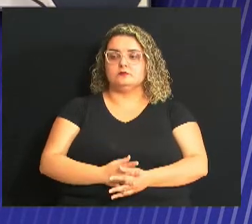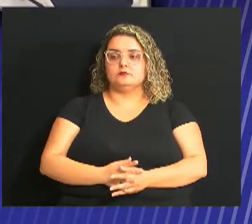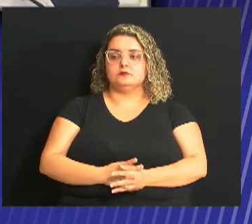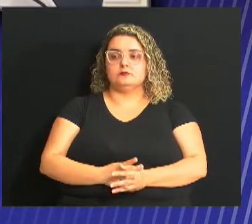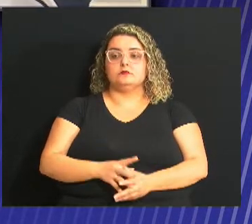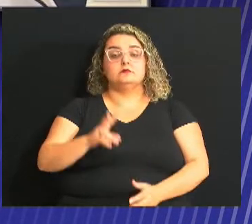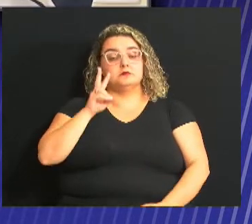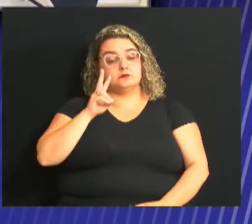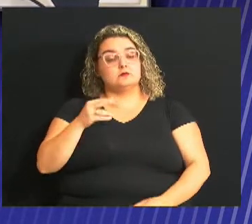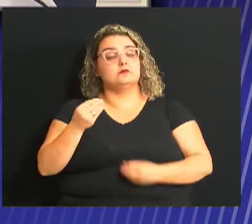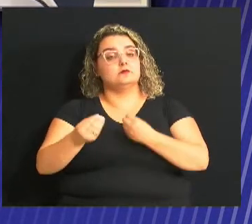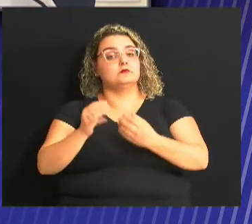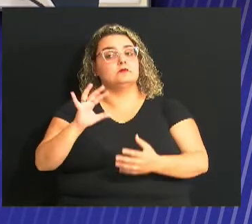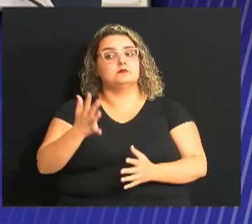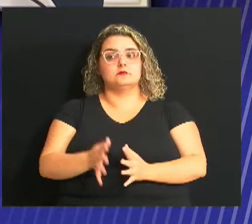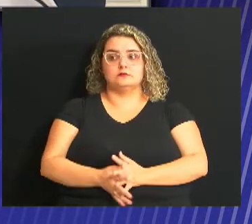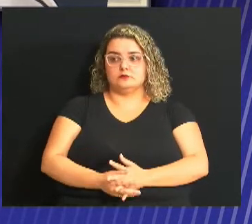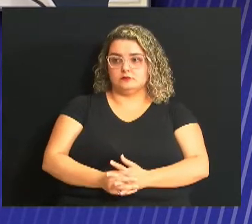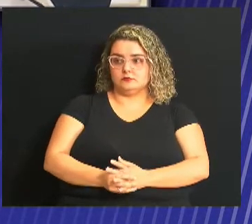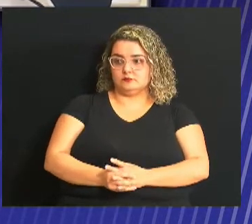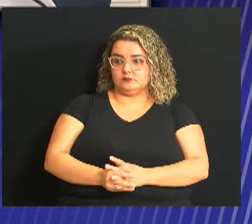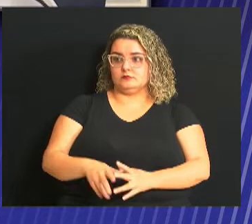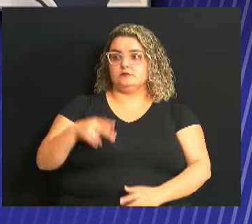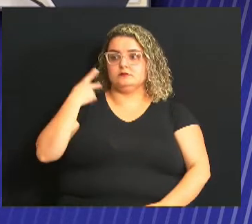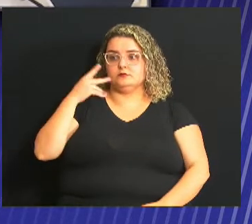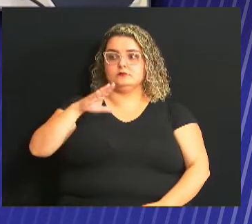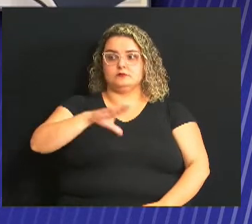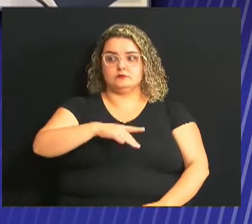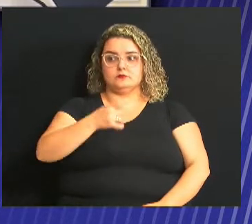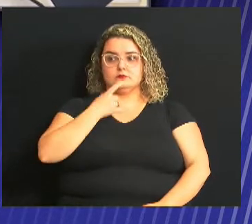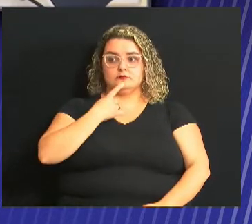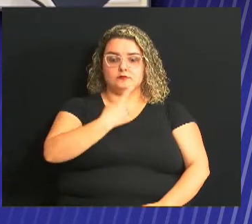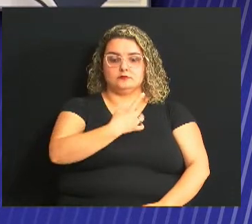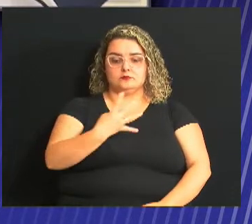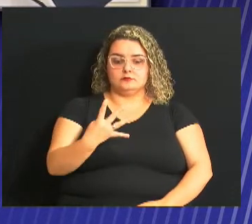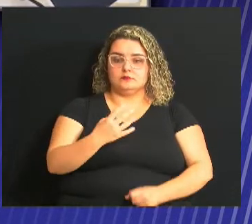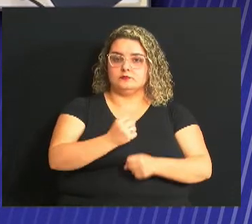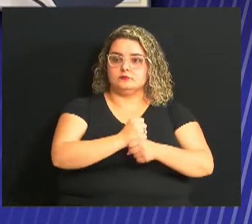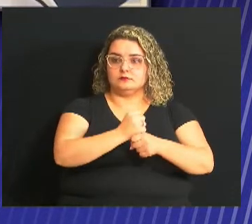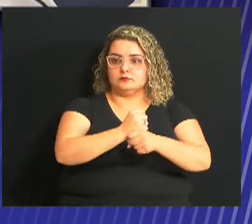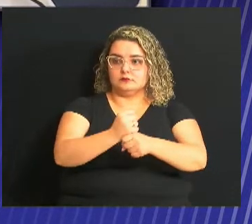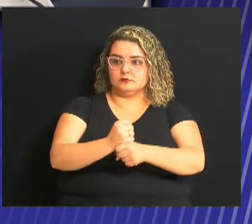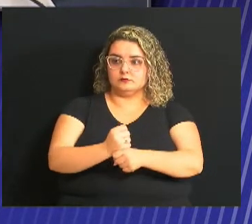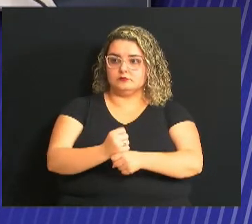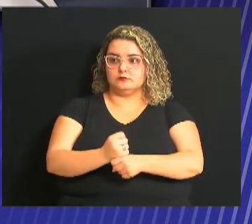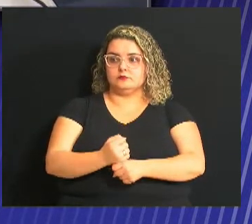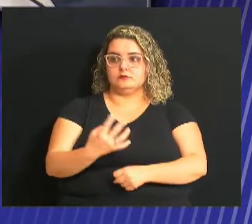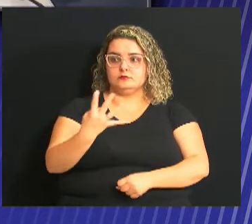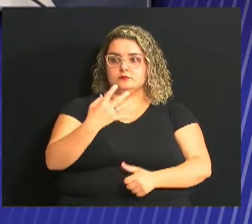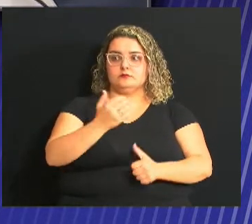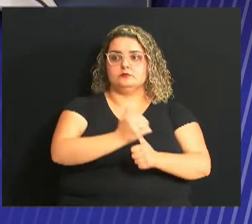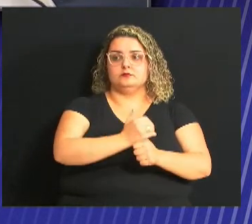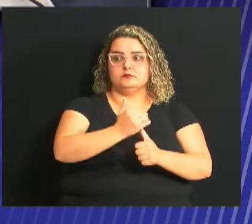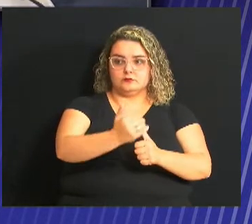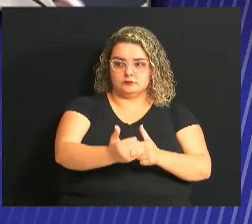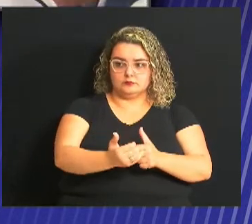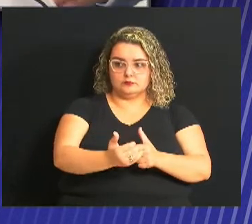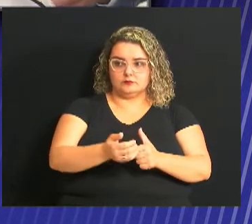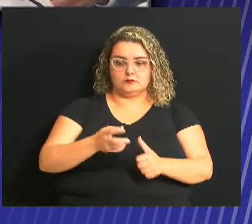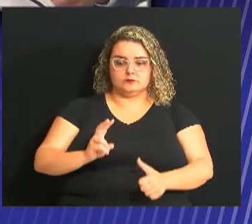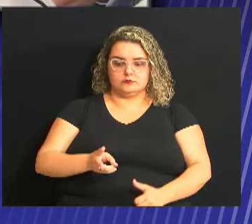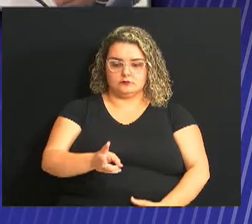como são as coisas. Eu já sou vereador na cidade de Campinas há 14 anos. Estou no meu 4º mandato